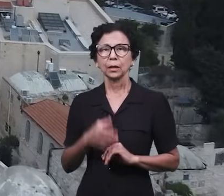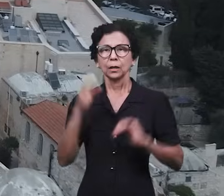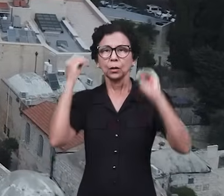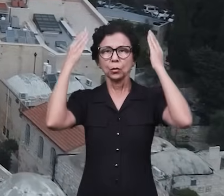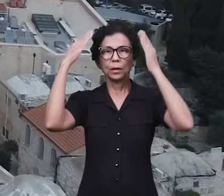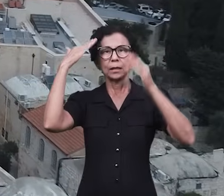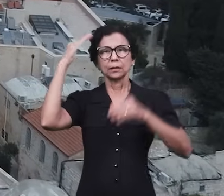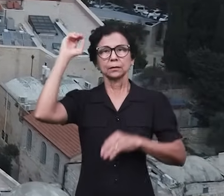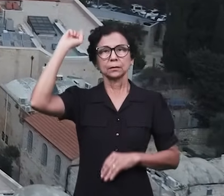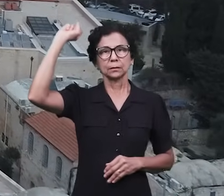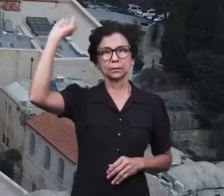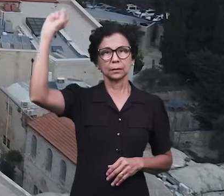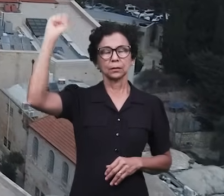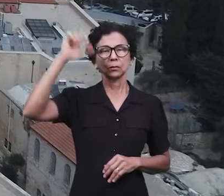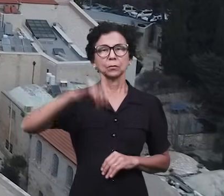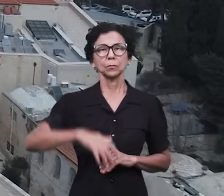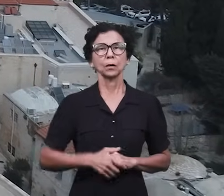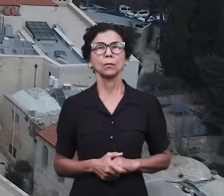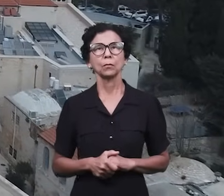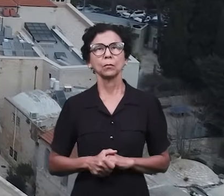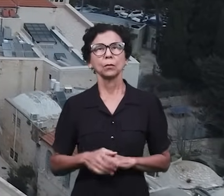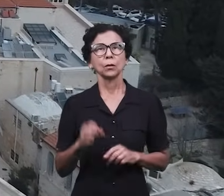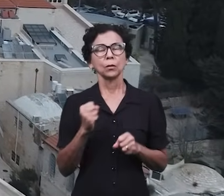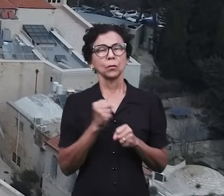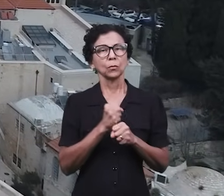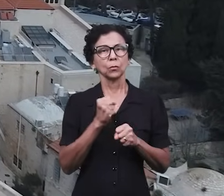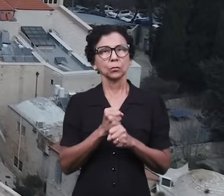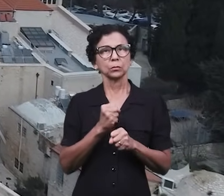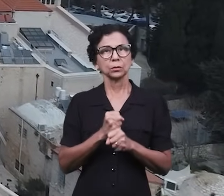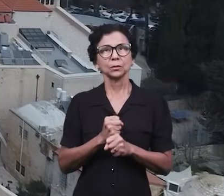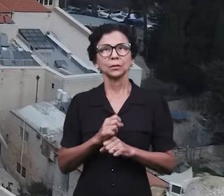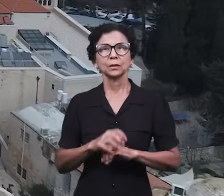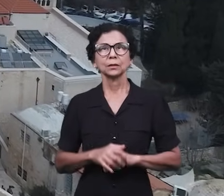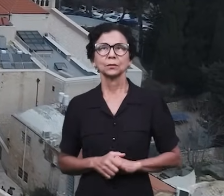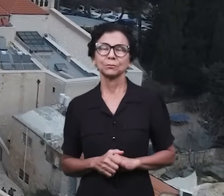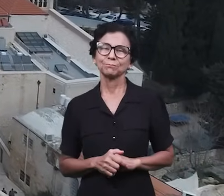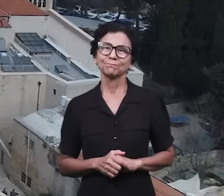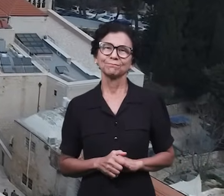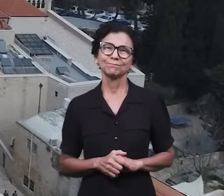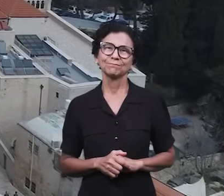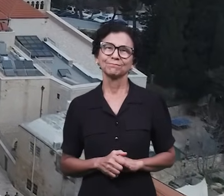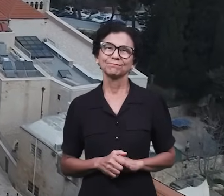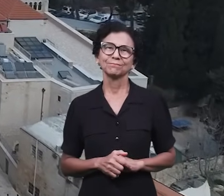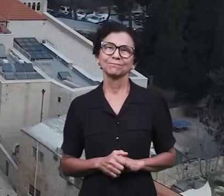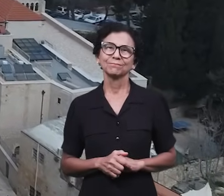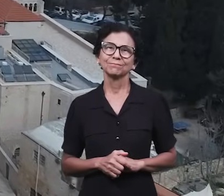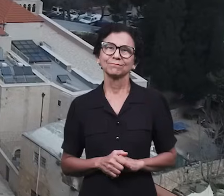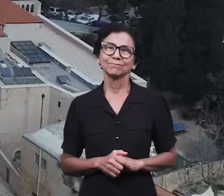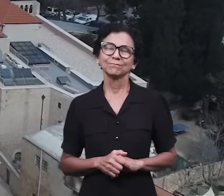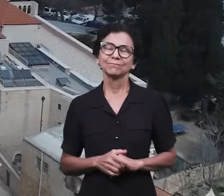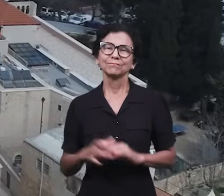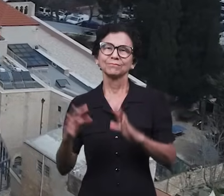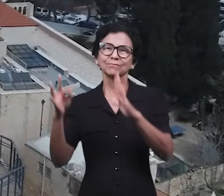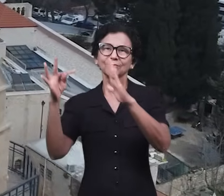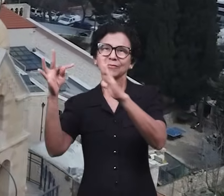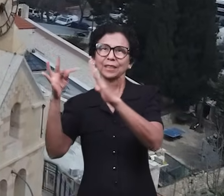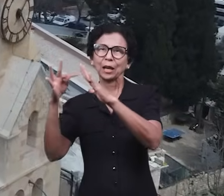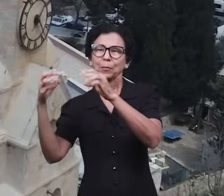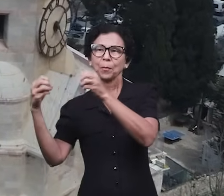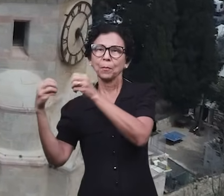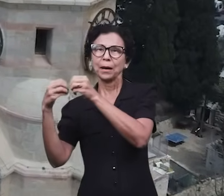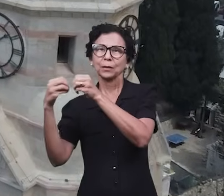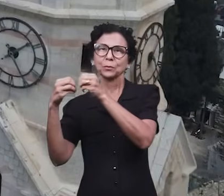para a gente se localizar geograficamente. História e geografia bíblica é relevante. Mas